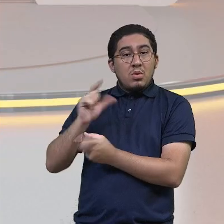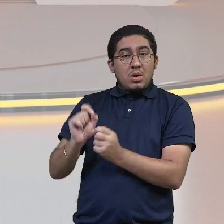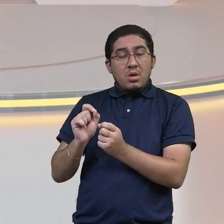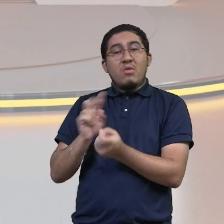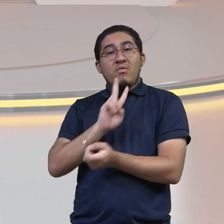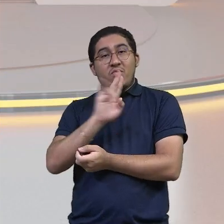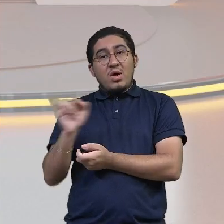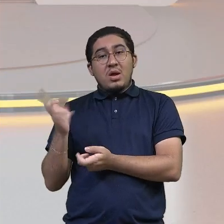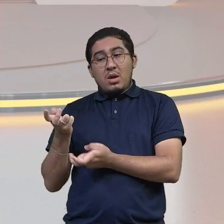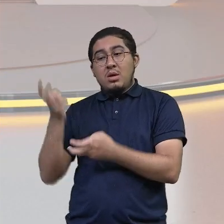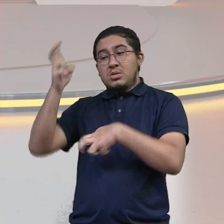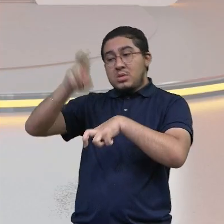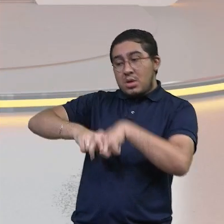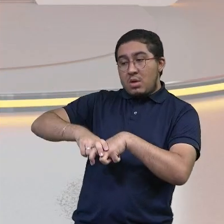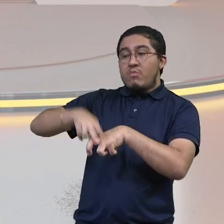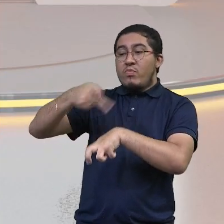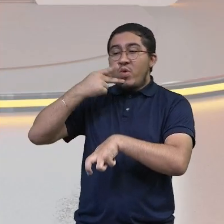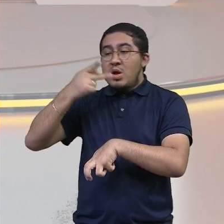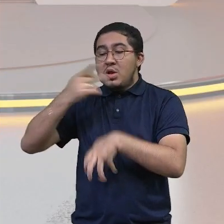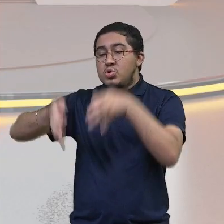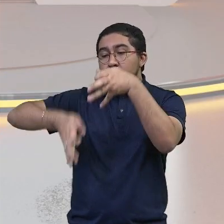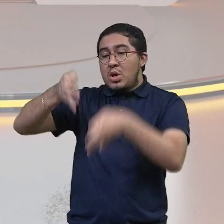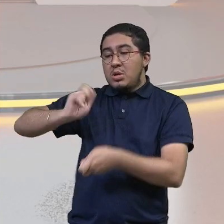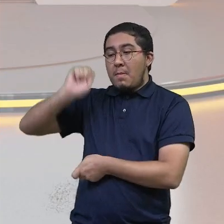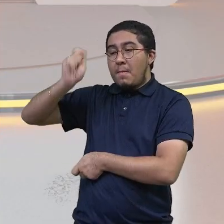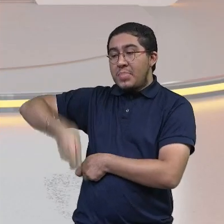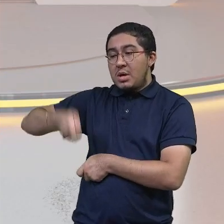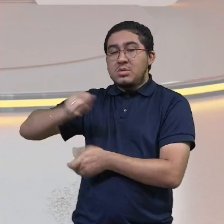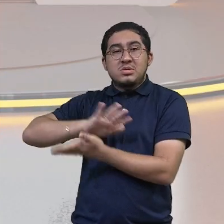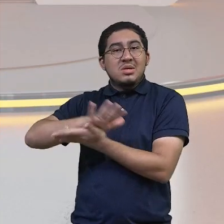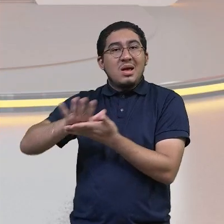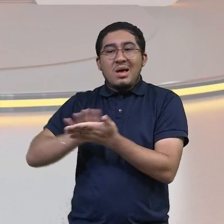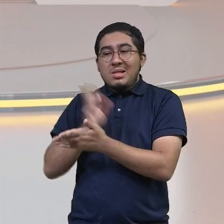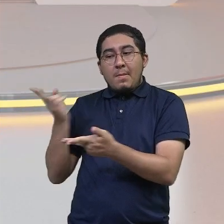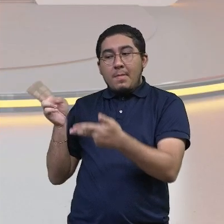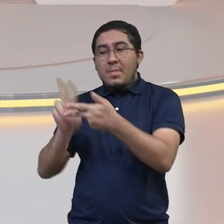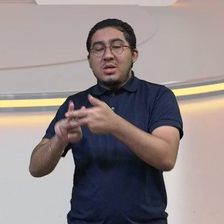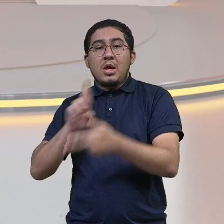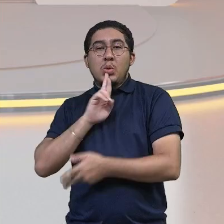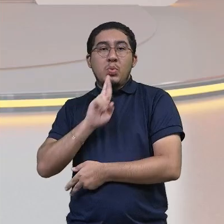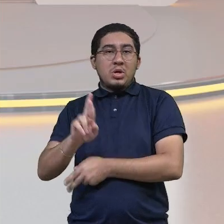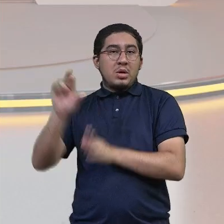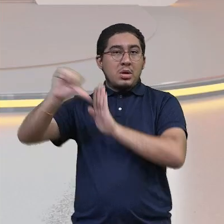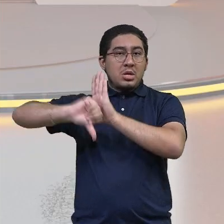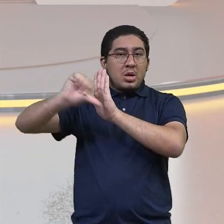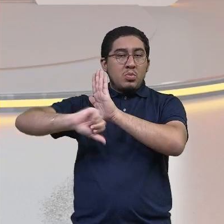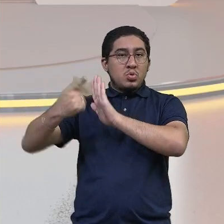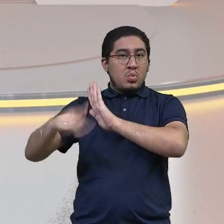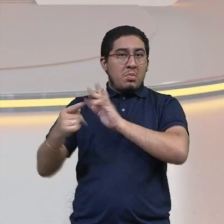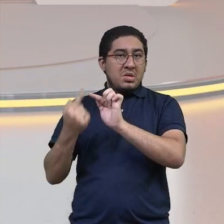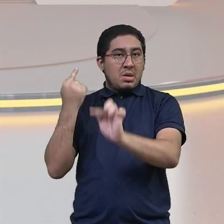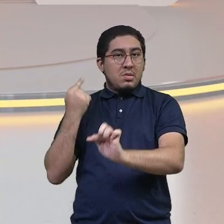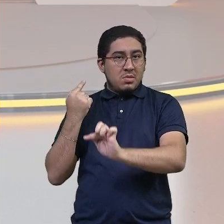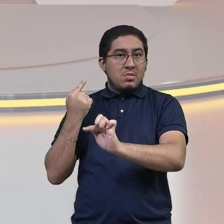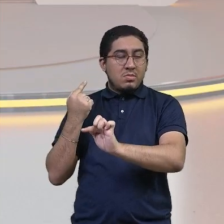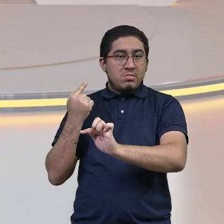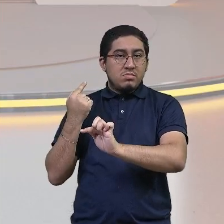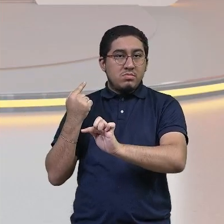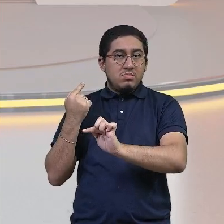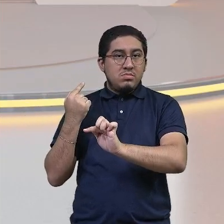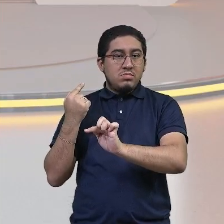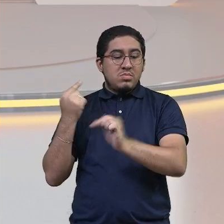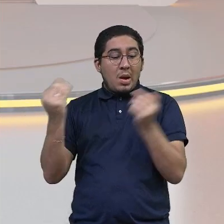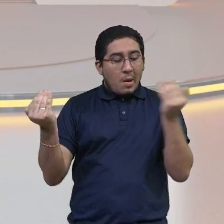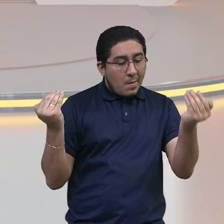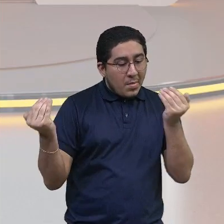dos réus, não foi julgado nem condenado para responder por seus crimes. Então nós não tivemos esse mesmo